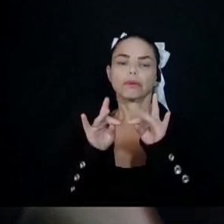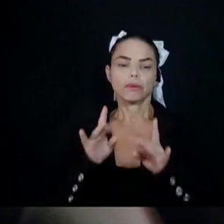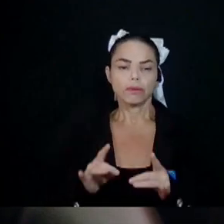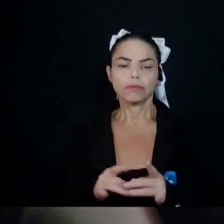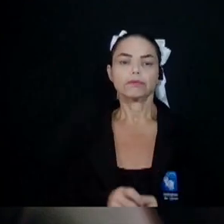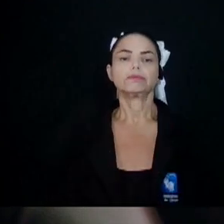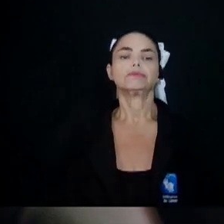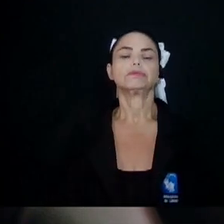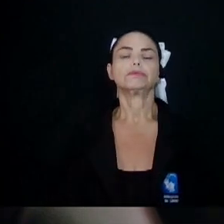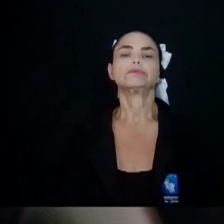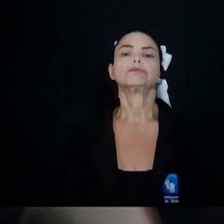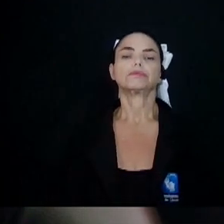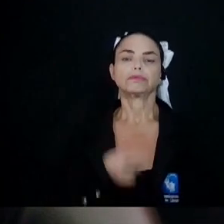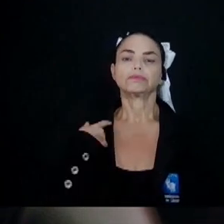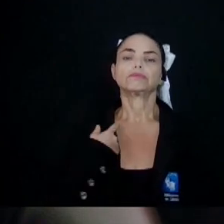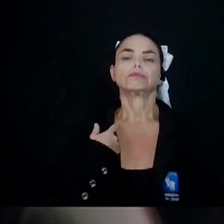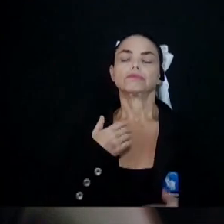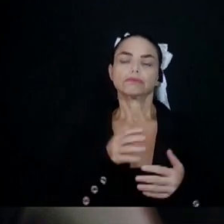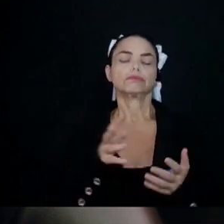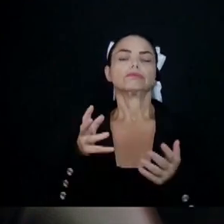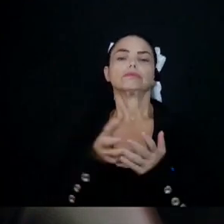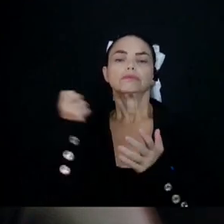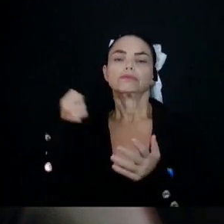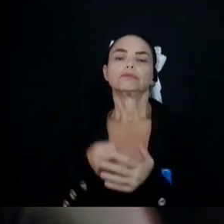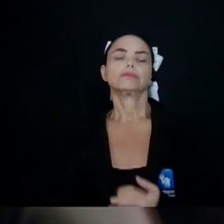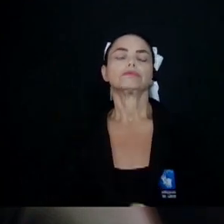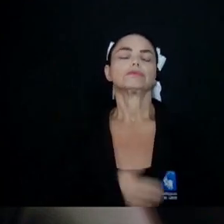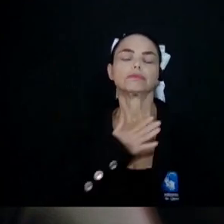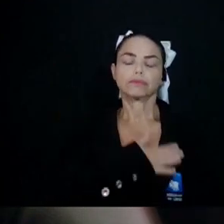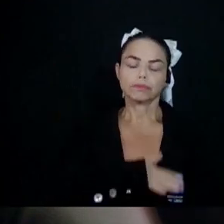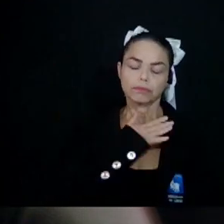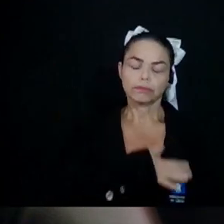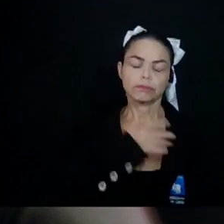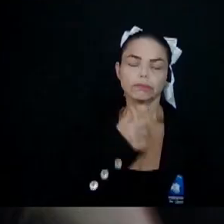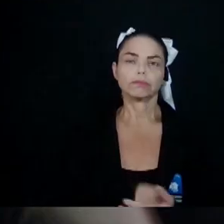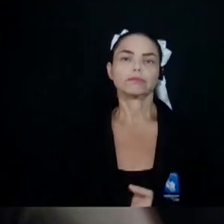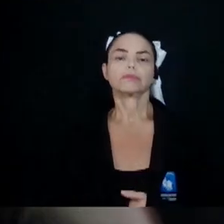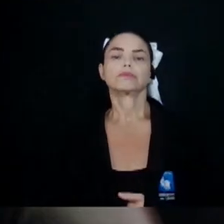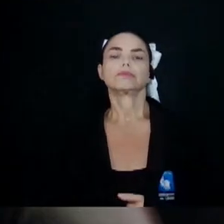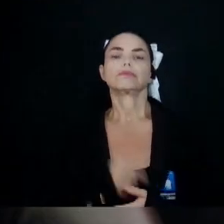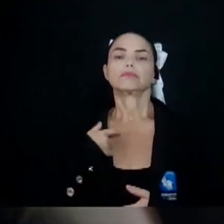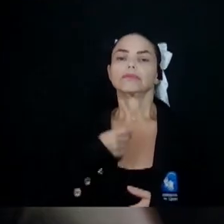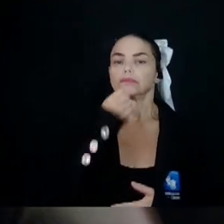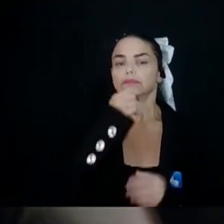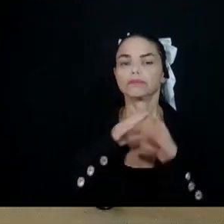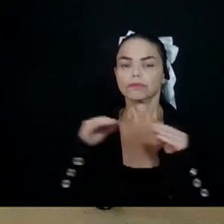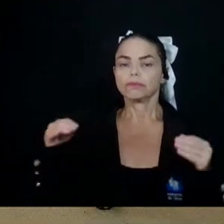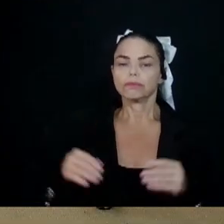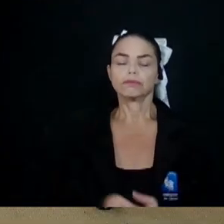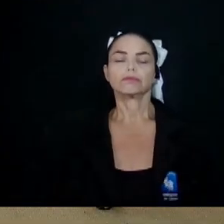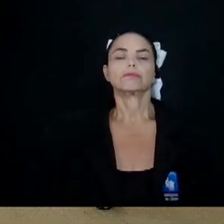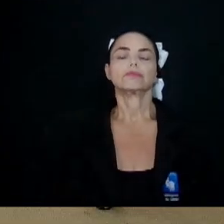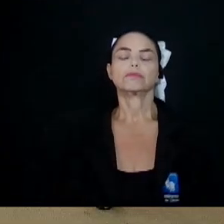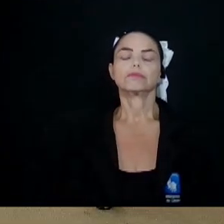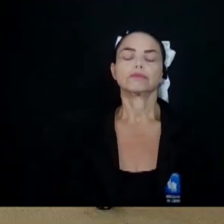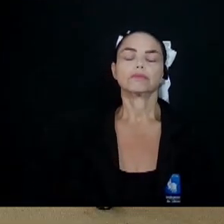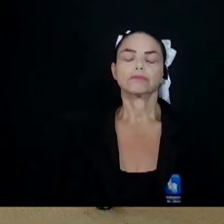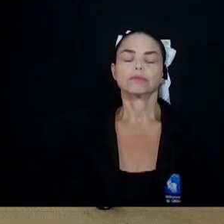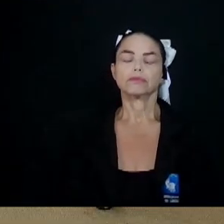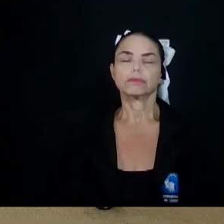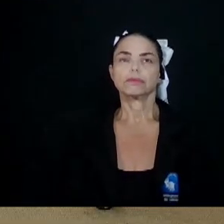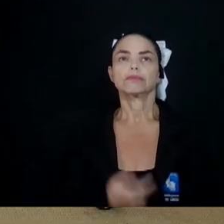para tirar de uma forma progressiva, de uma forma suave, para trazer também um bem-estar para essa família, para essa criança. Quando você fala tirar de uma